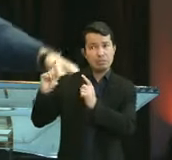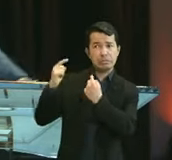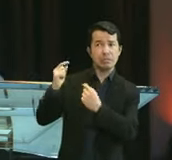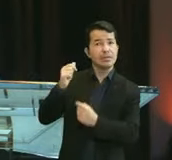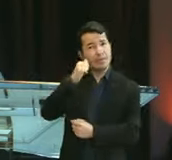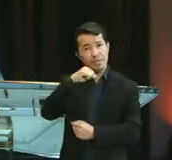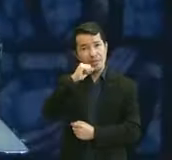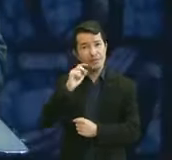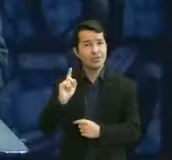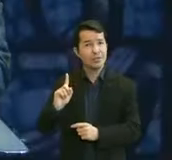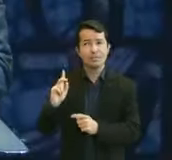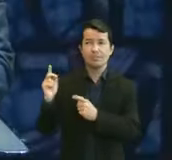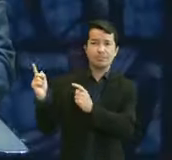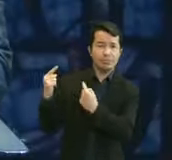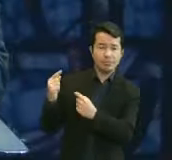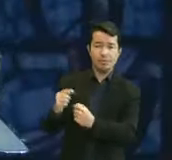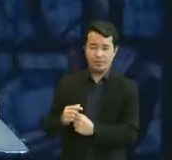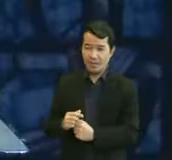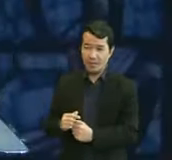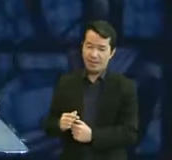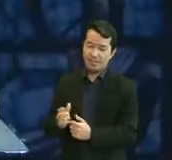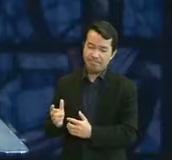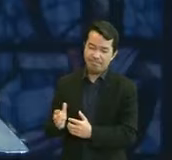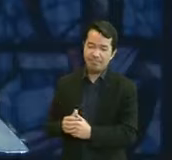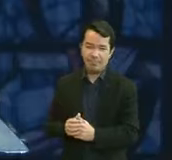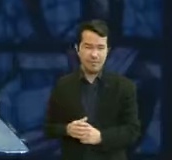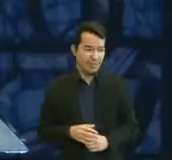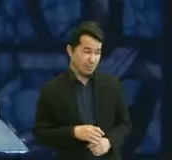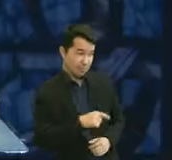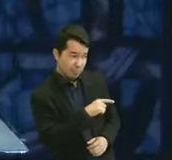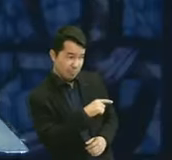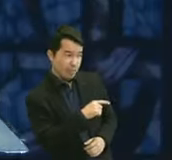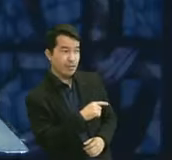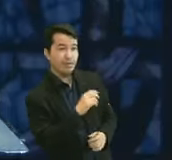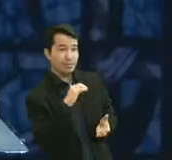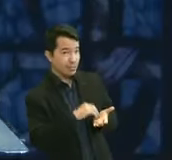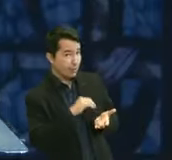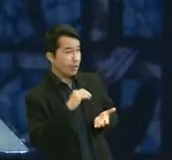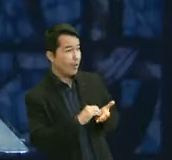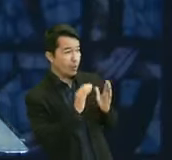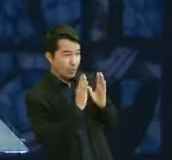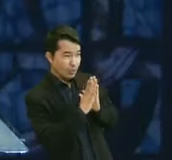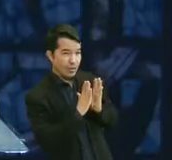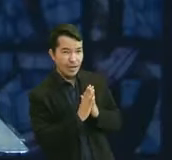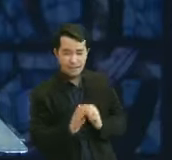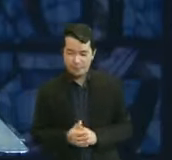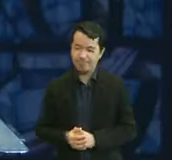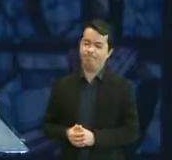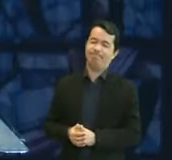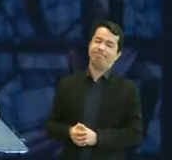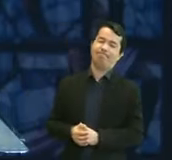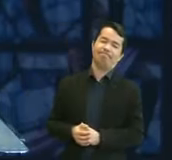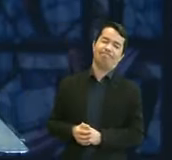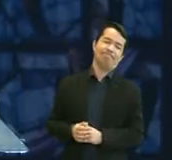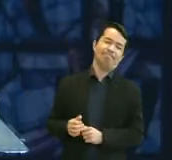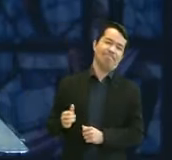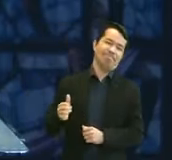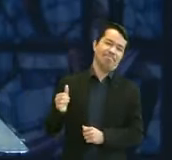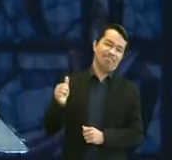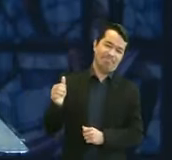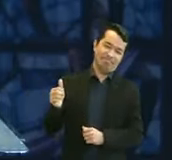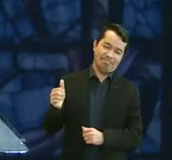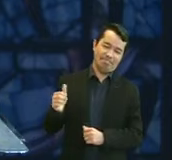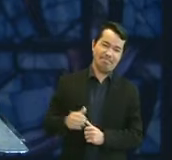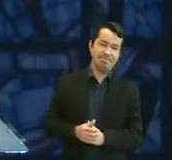passos de fé. Eu lembro, menino, quando tive que fazer as primeiras dívidas, né? Comprei um